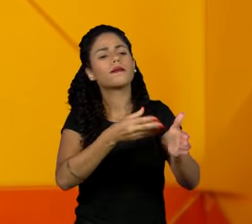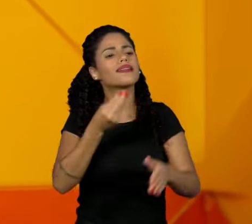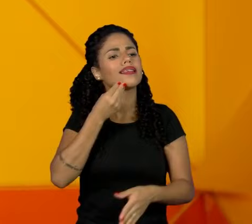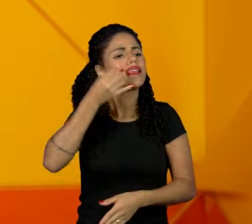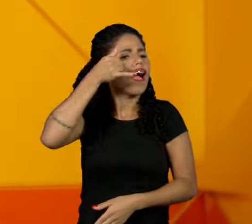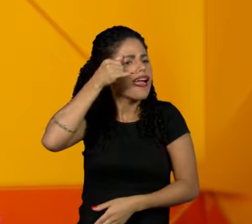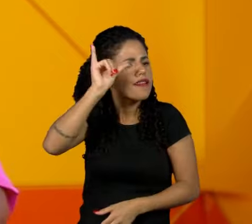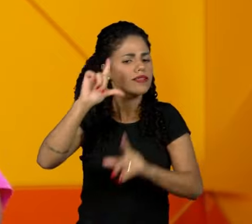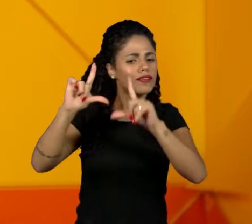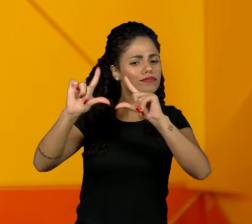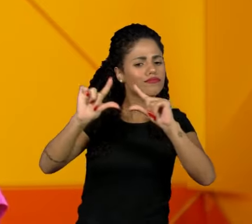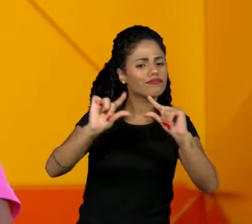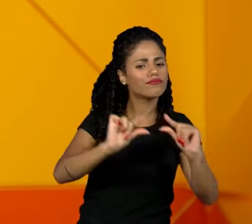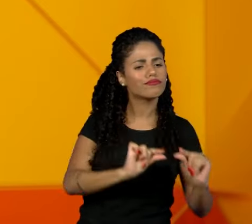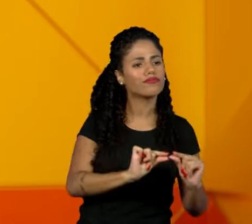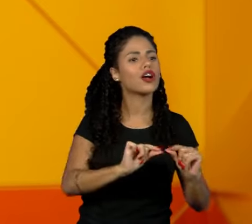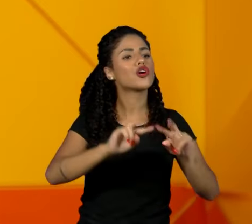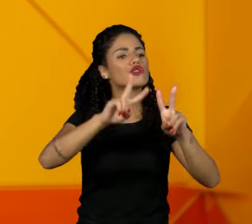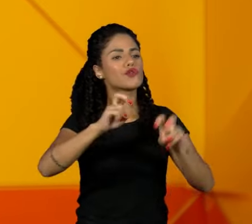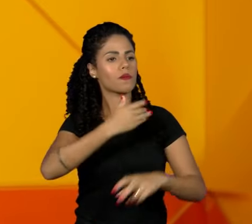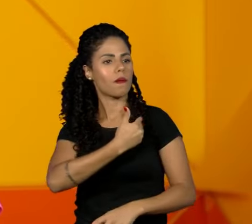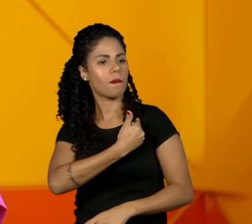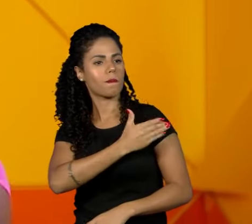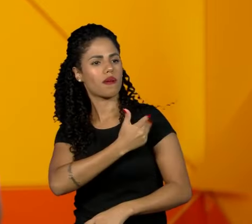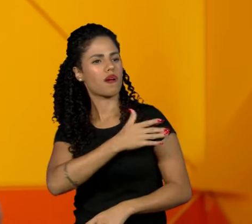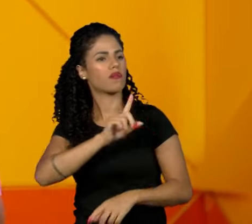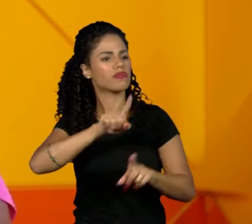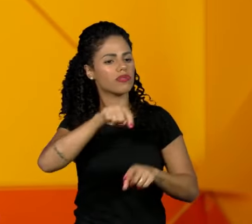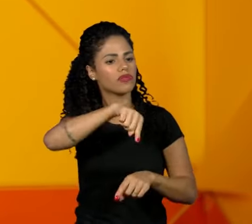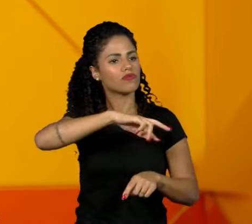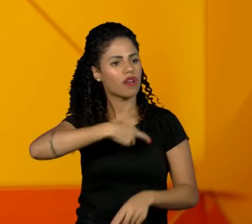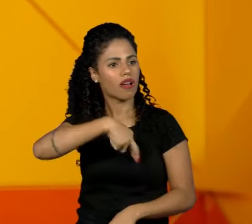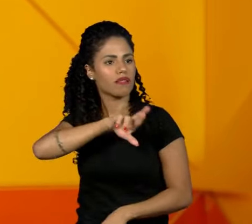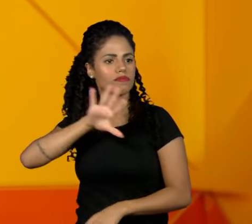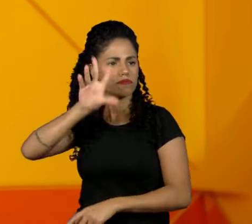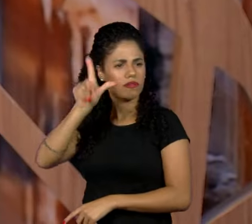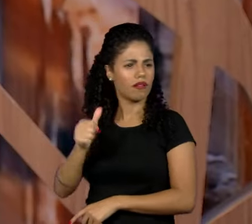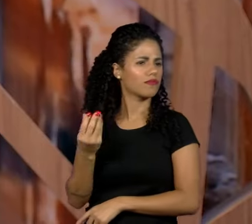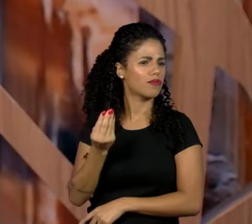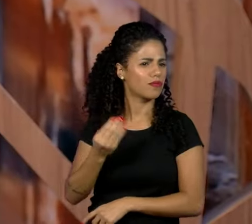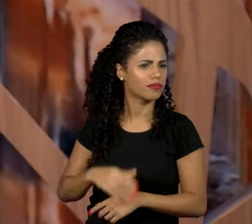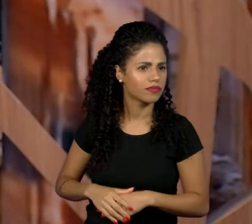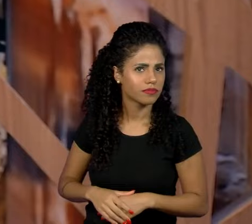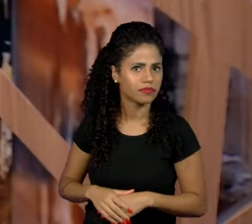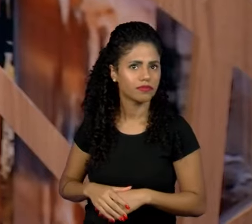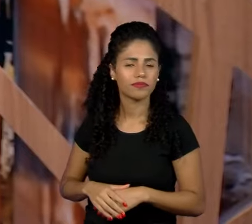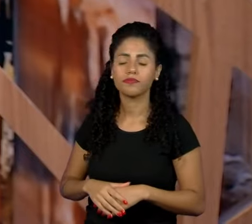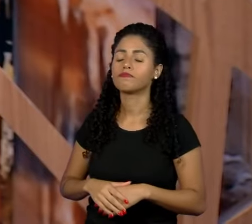acabar, diminuir a intolerância com relação a essas religiões que nós tanto amamos. Sim,